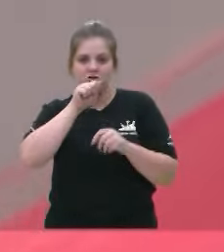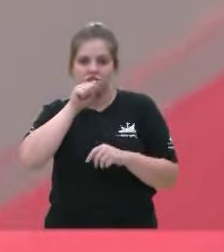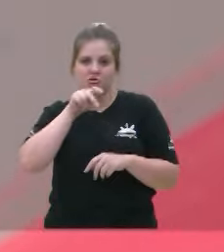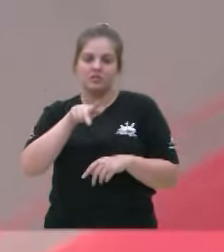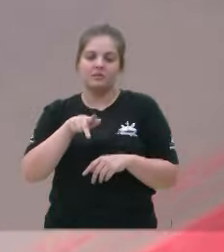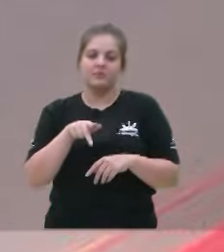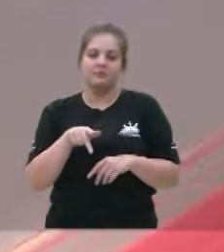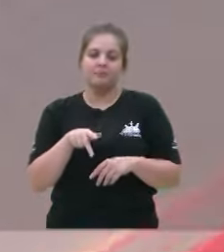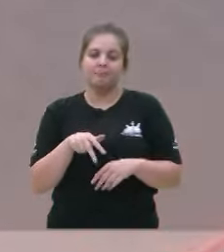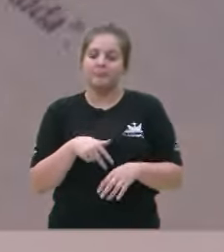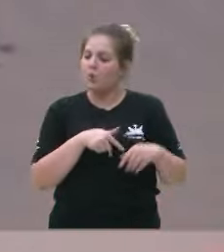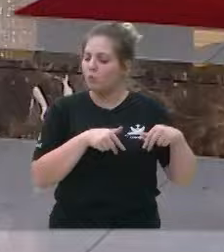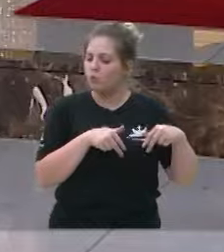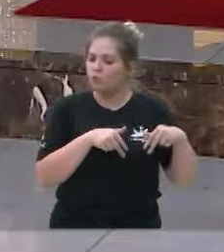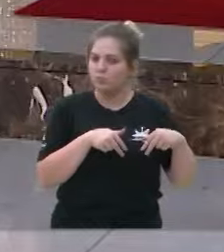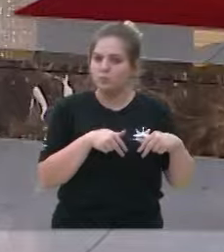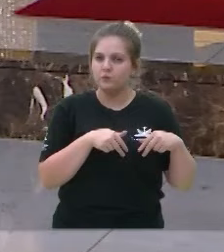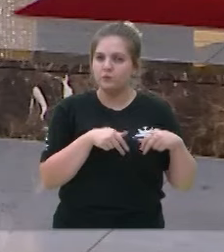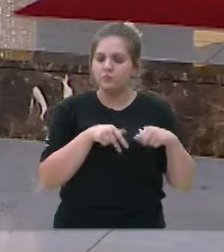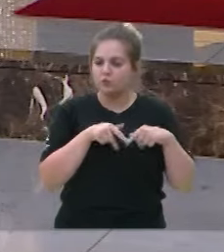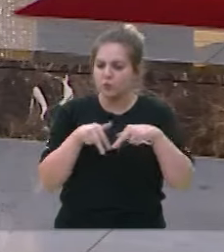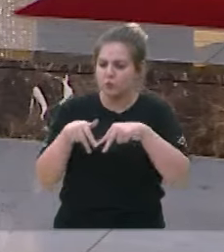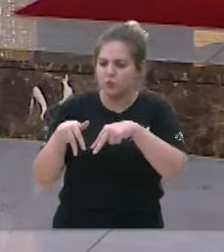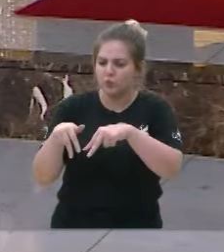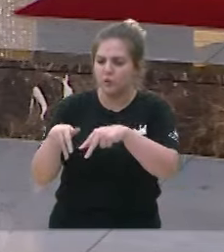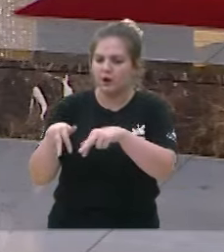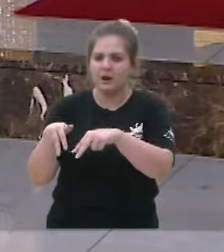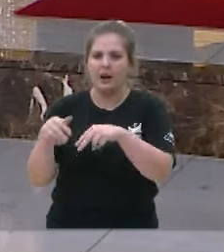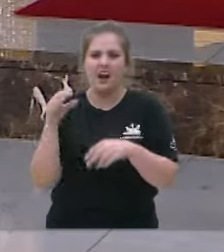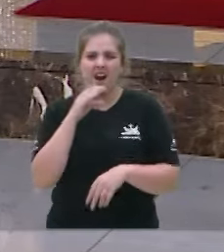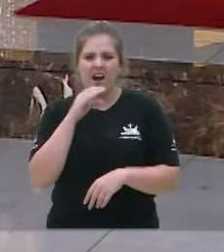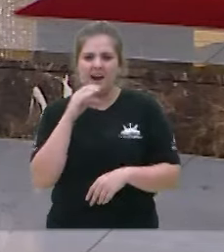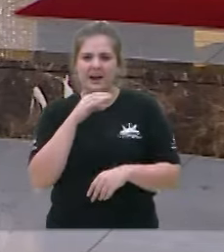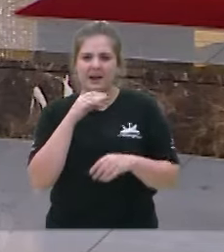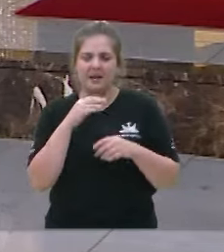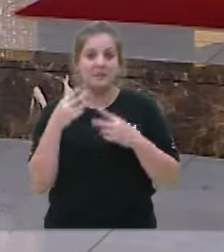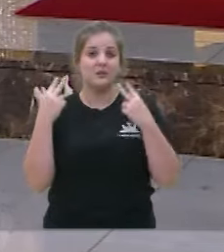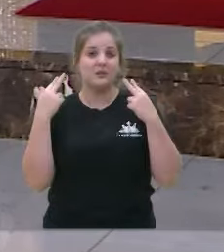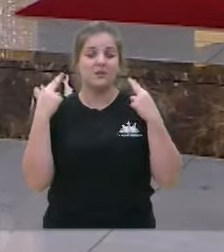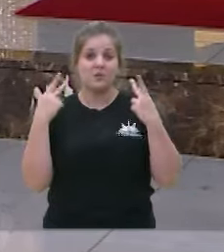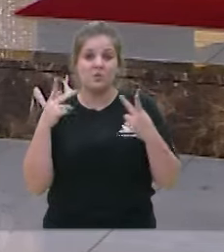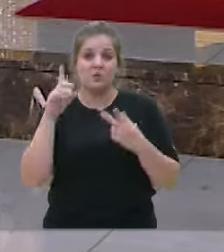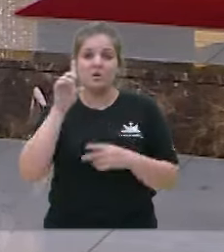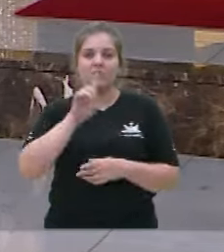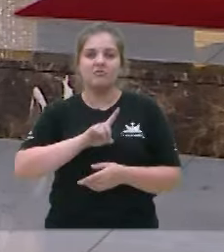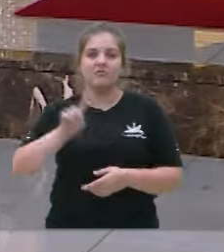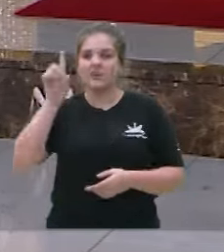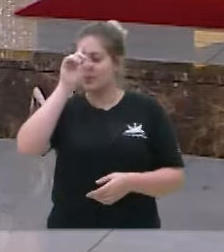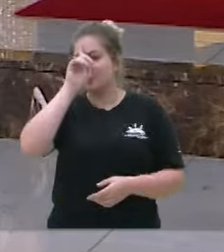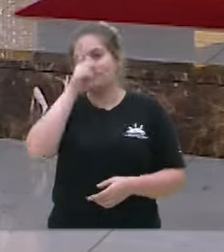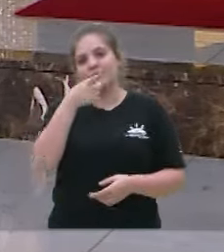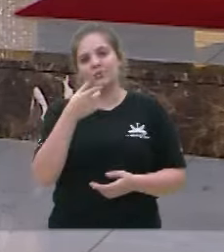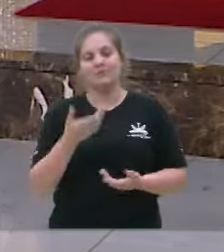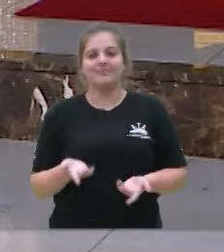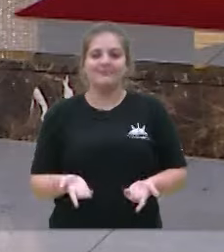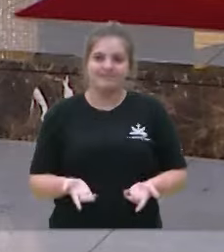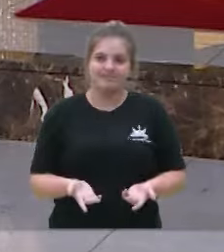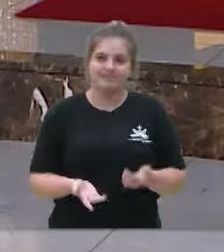Jonas a camin de n conforme a ordem do